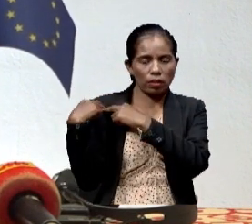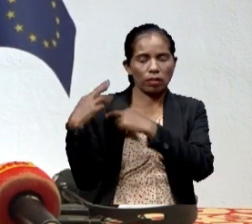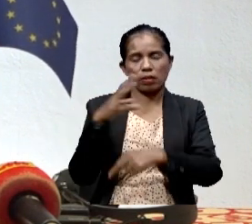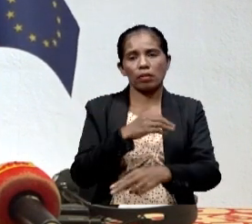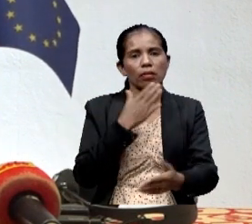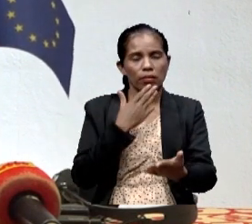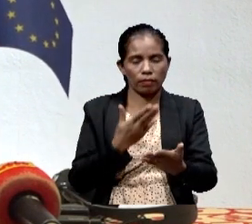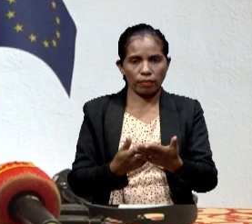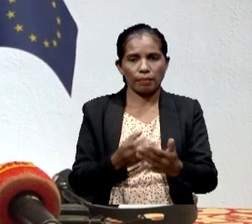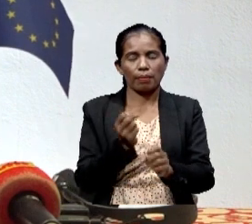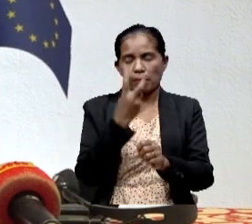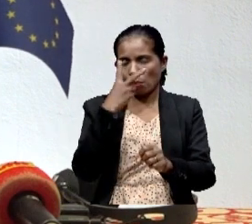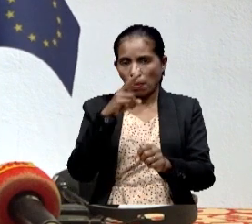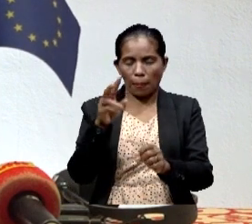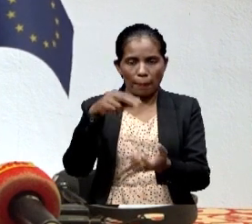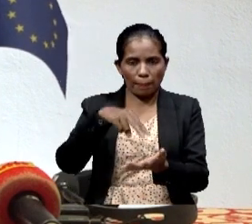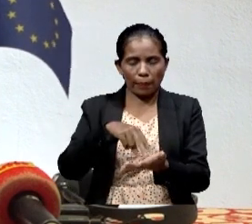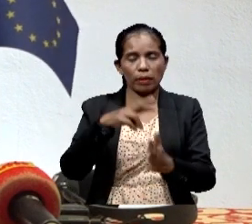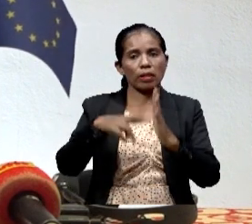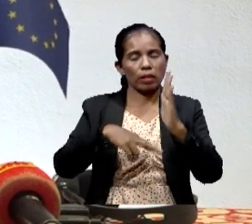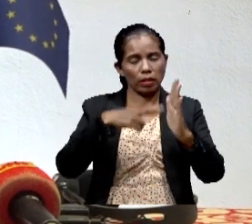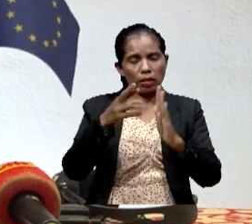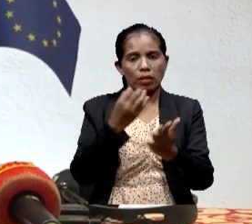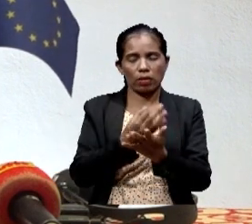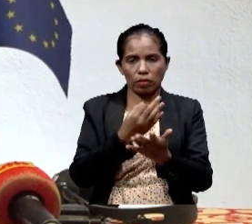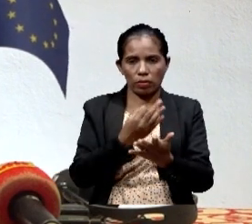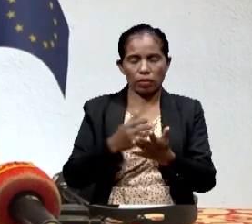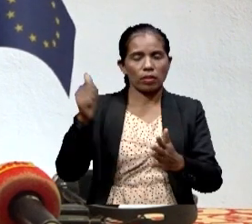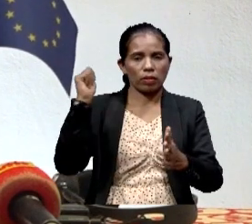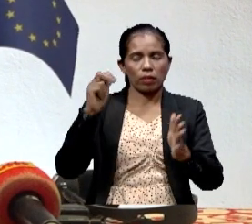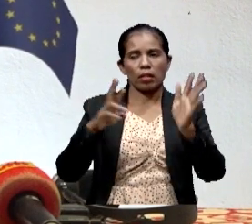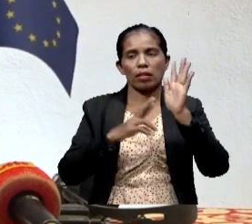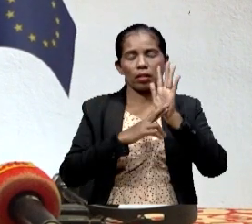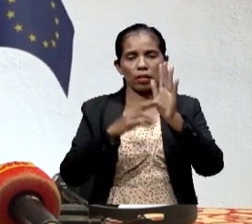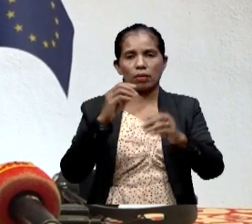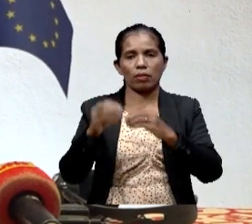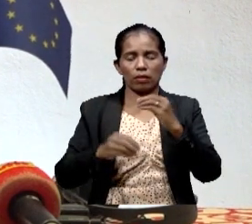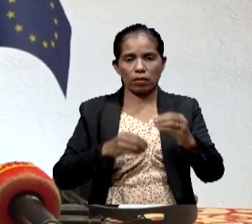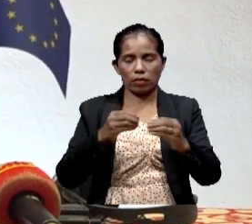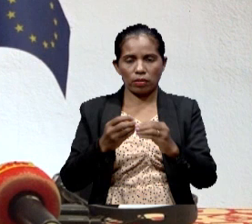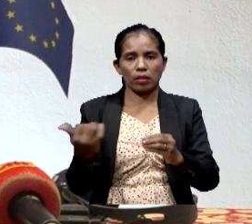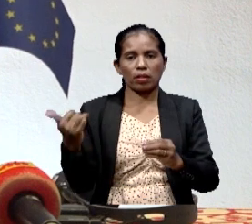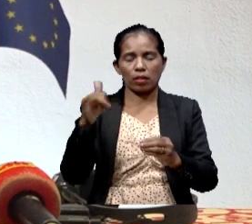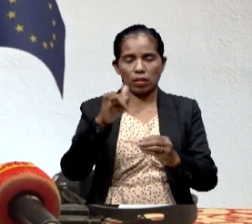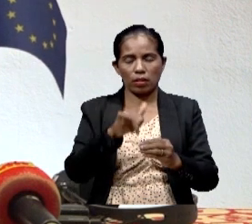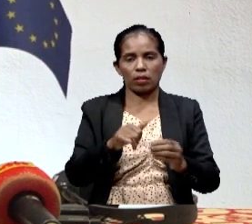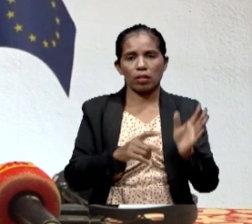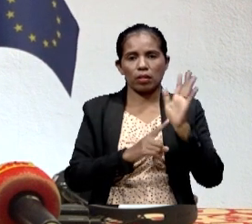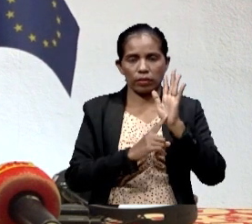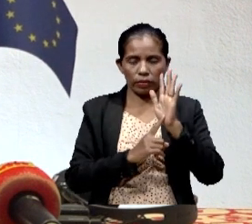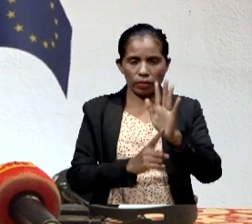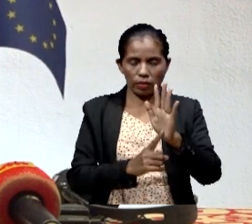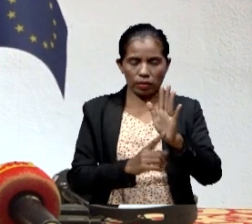proativo. Halo revisão com a regra financiamento campanha no relatório conta CIRA, nia requisito,